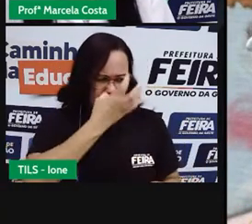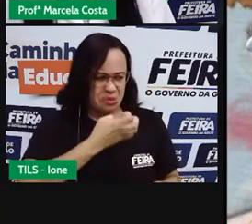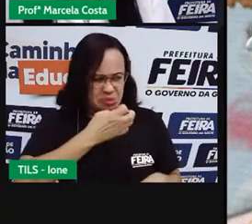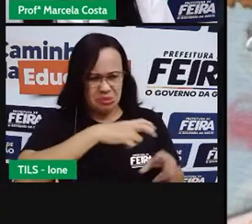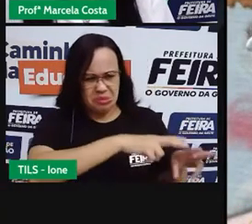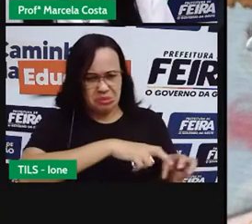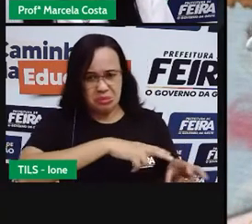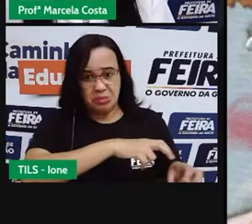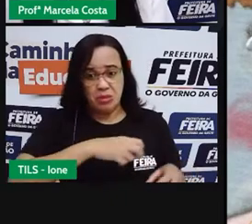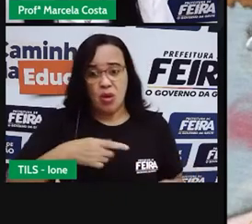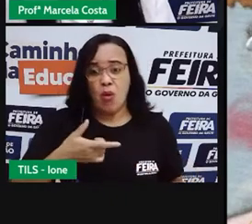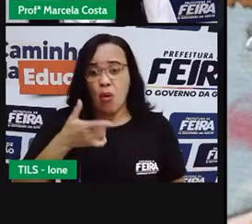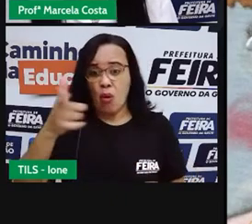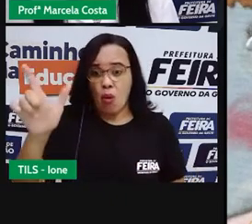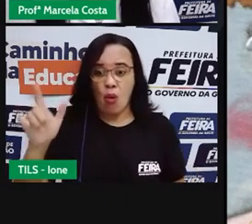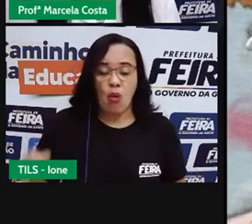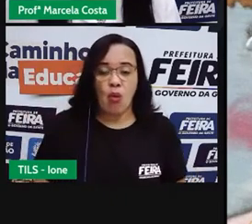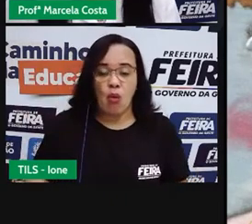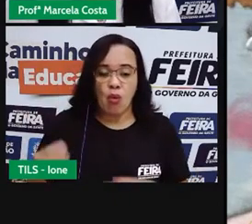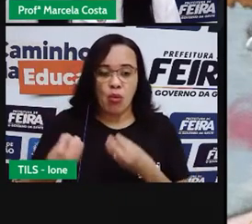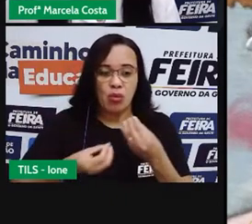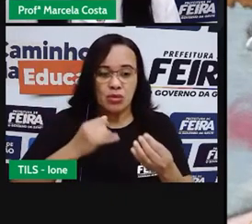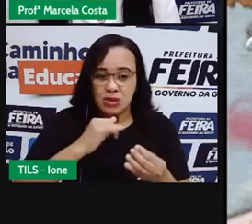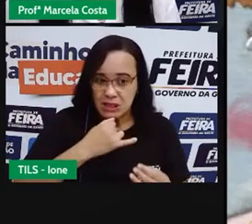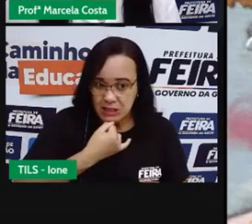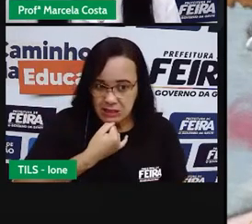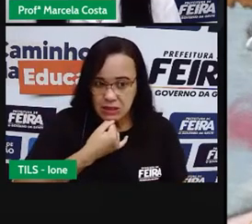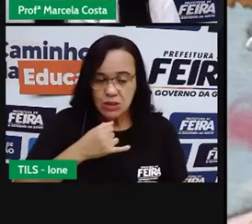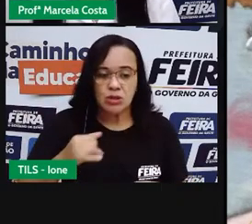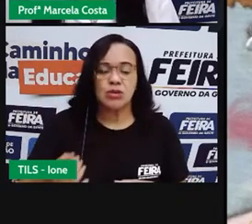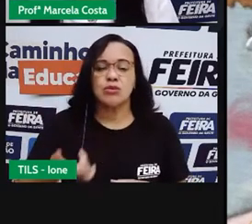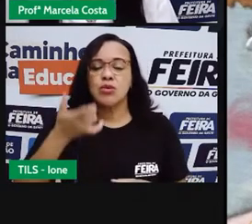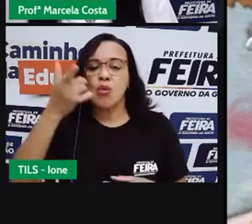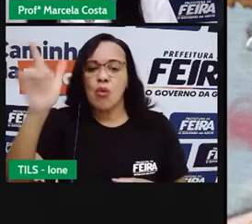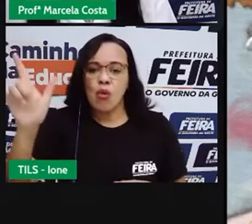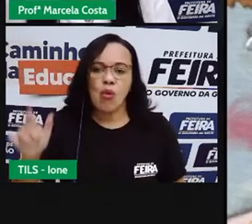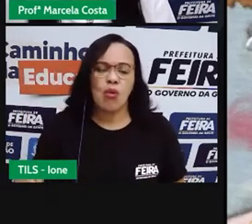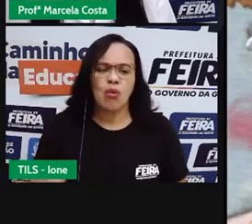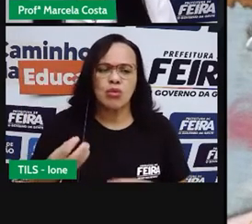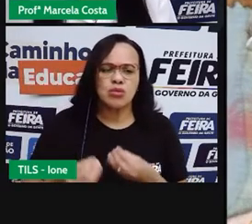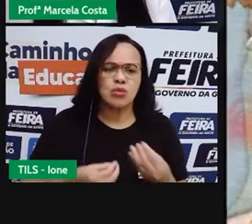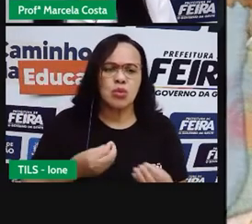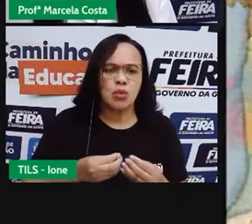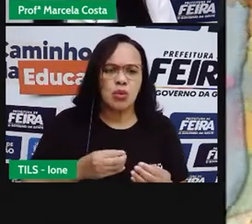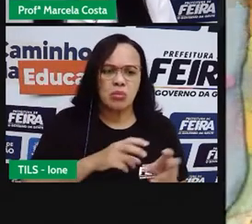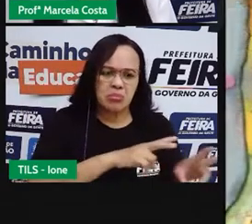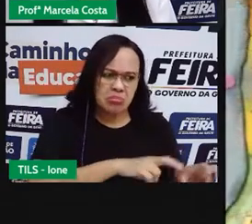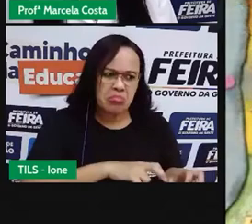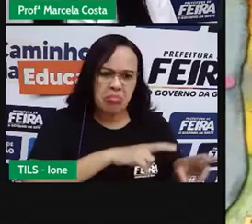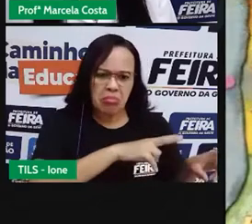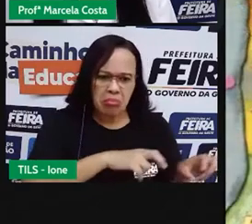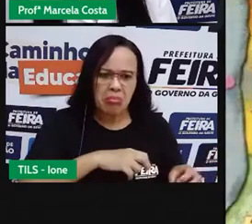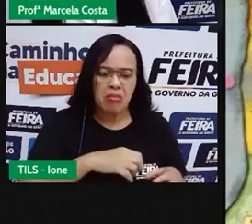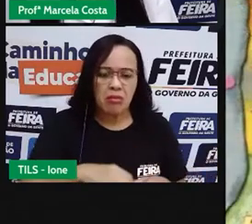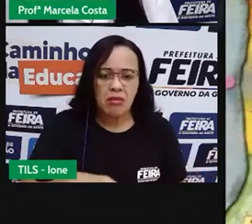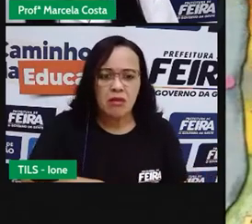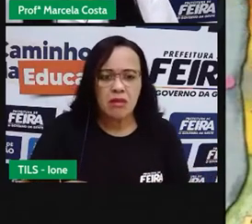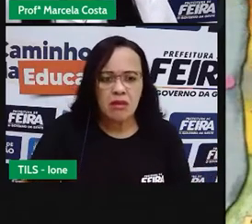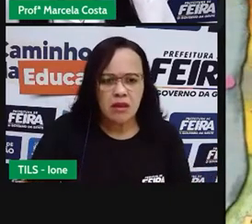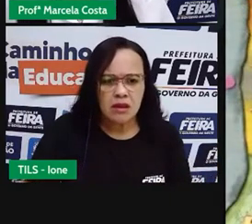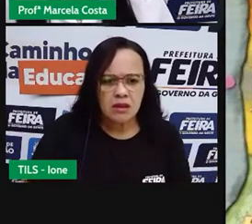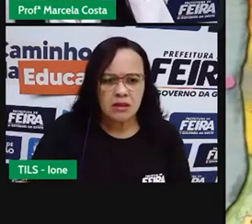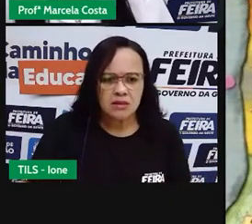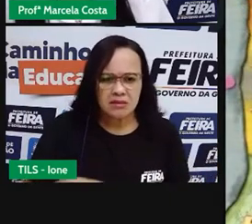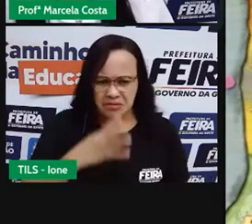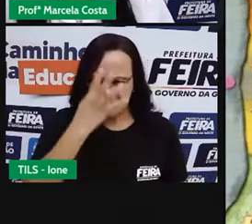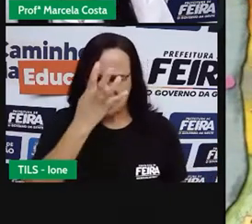tristonho Um divertido, outro enfadonho Um é enfesado,